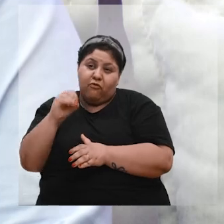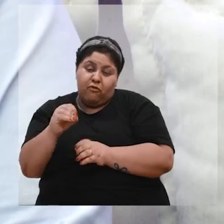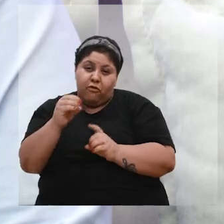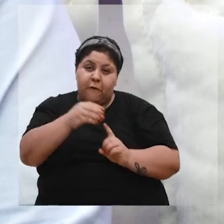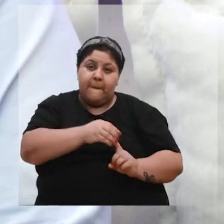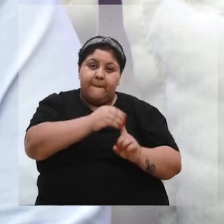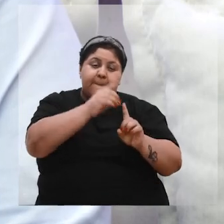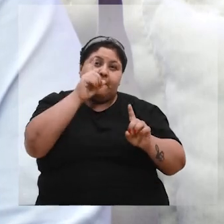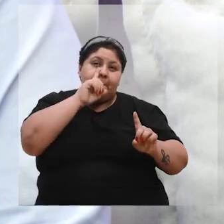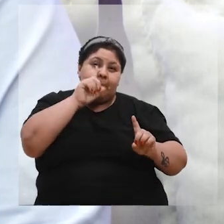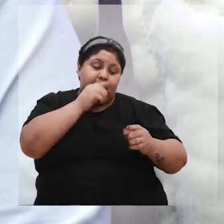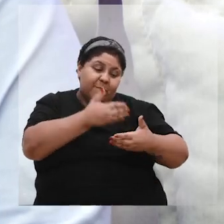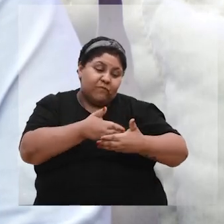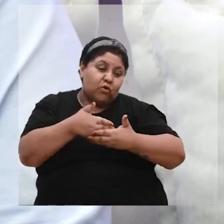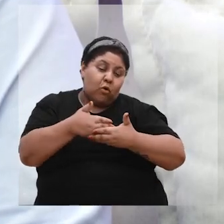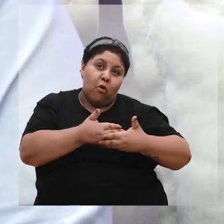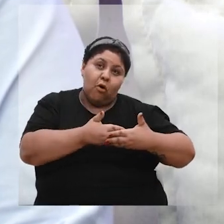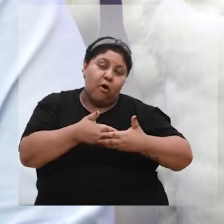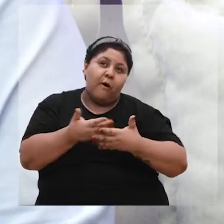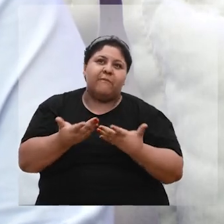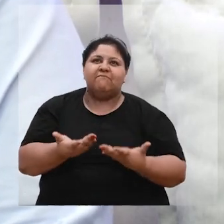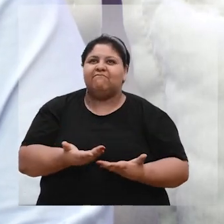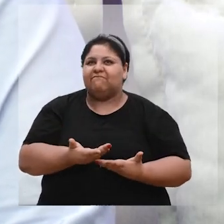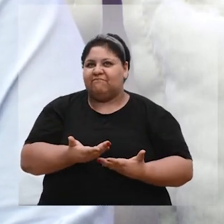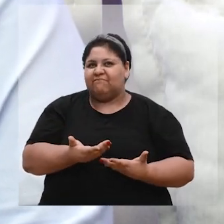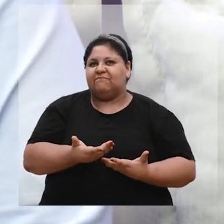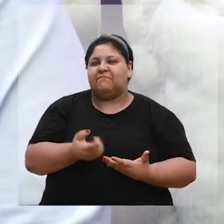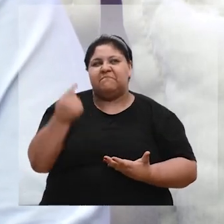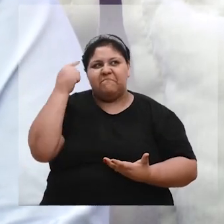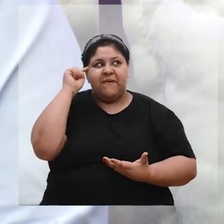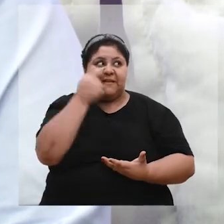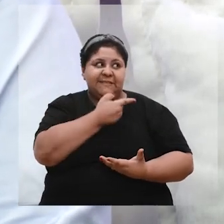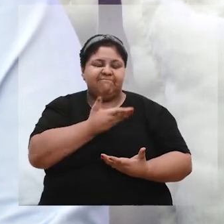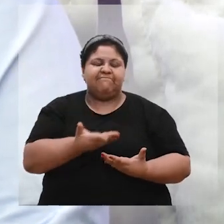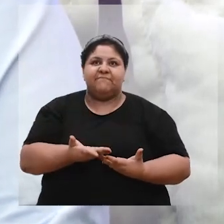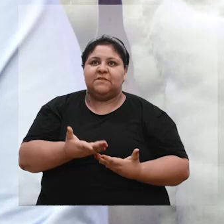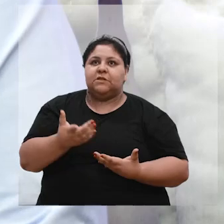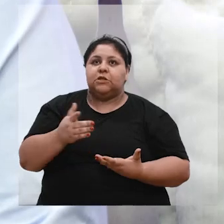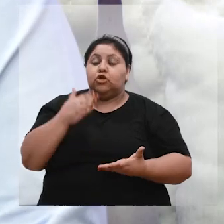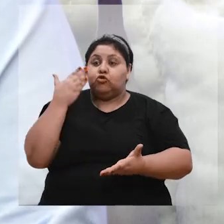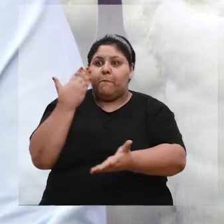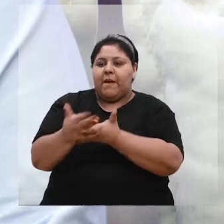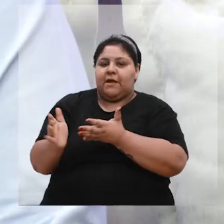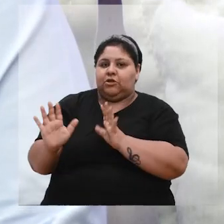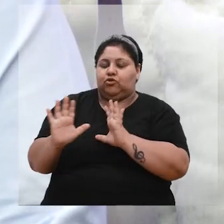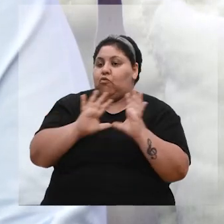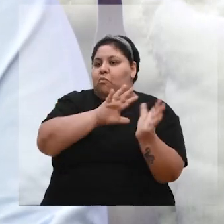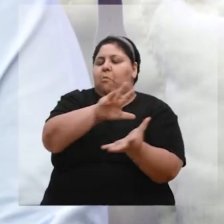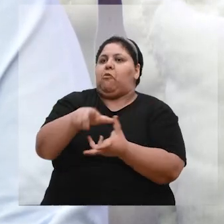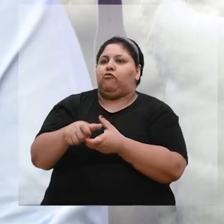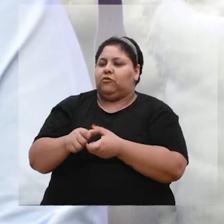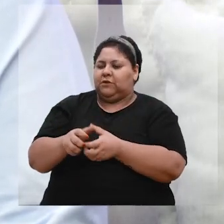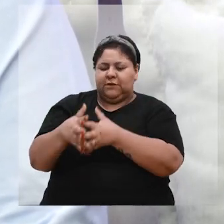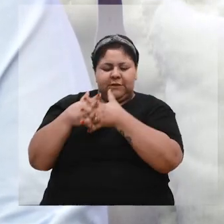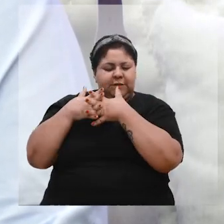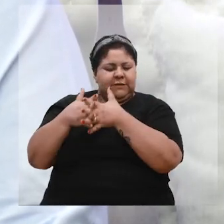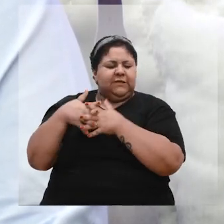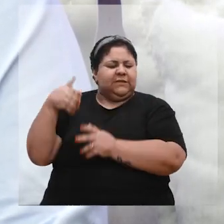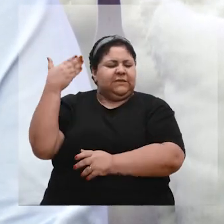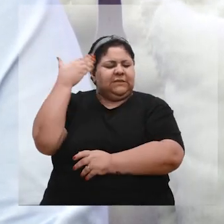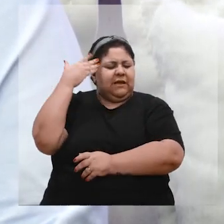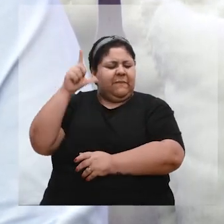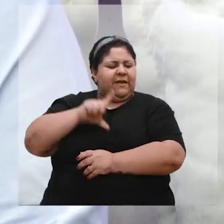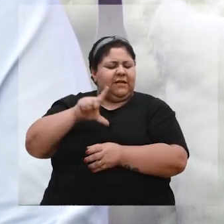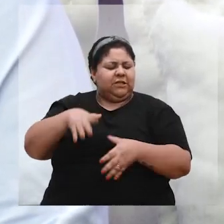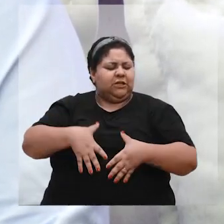principalmente para uma mãe que tá com um bebê, né? Aquilo, assim, pensa que nem tu disseste, tu perde o chão, e aí tu perde o chão,